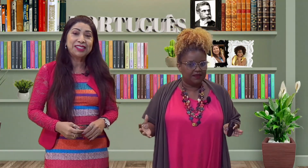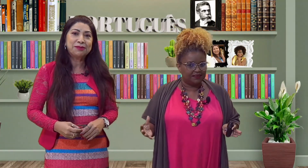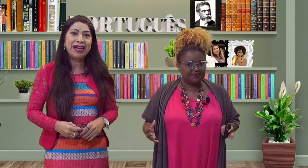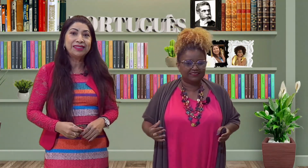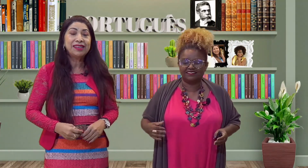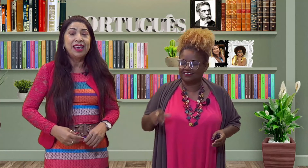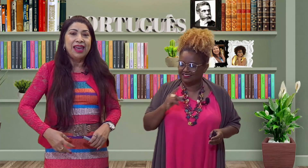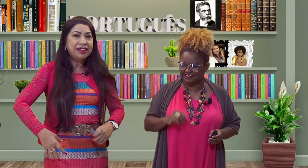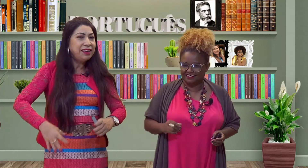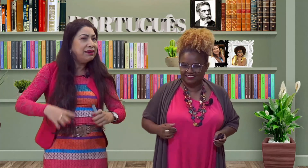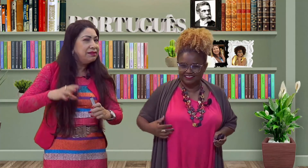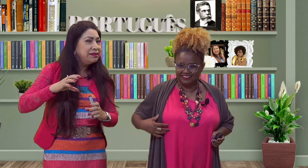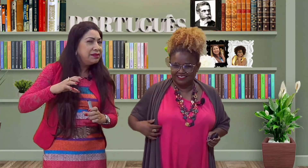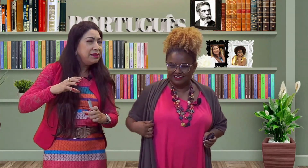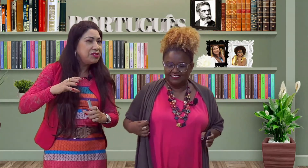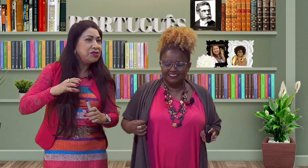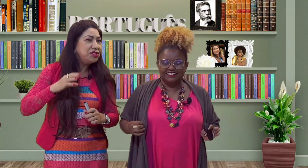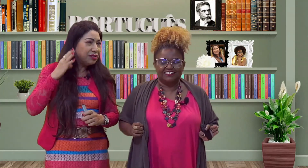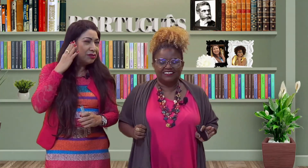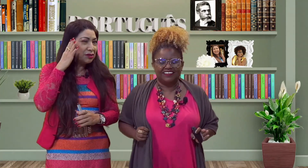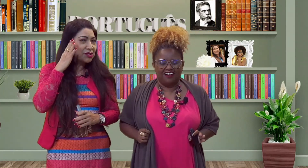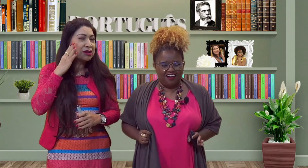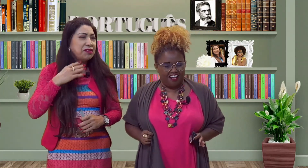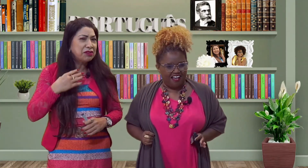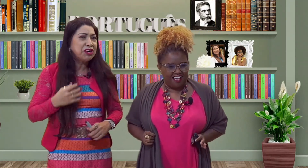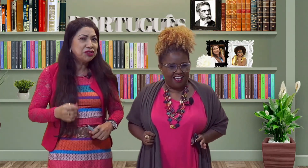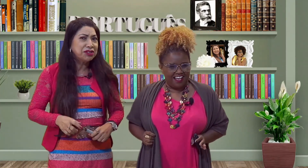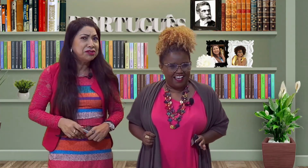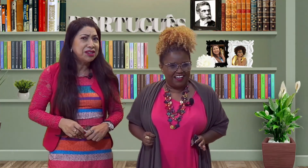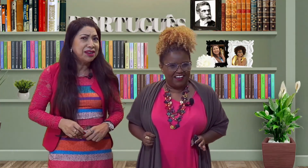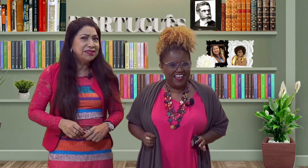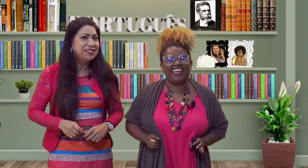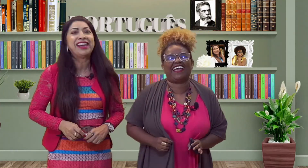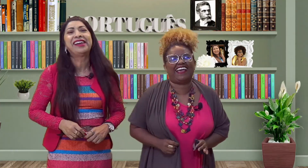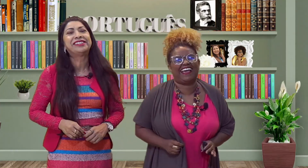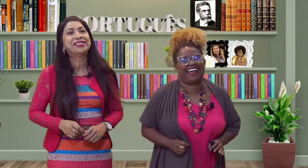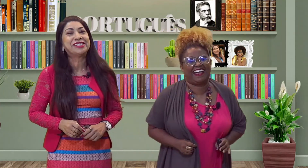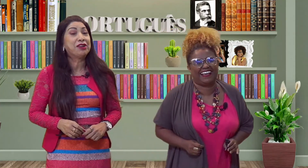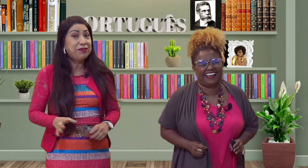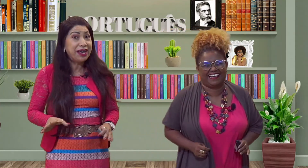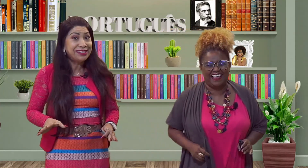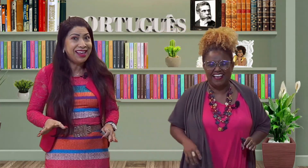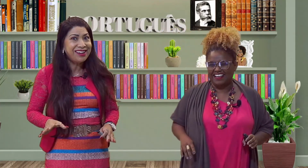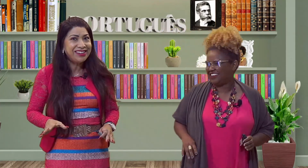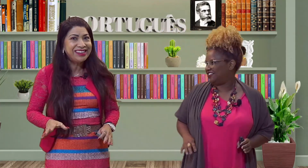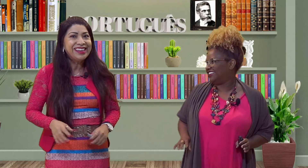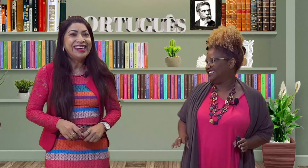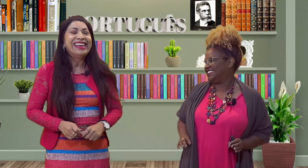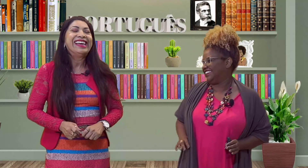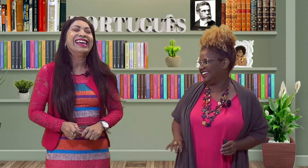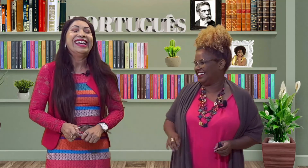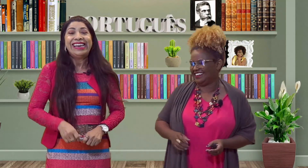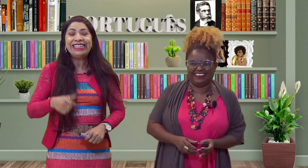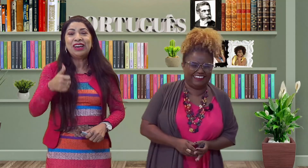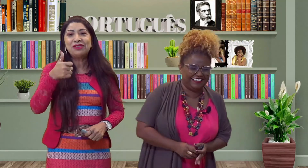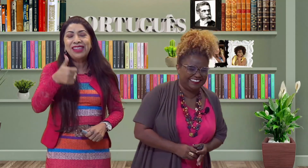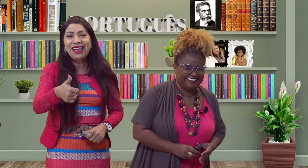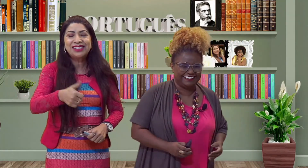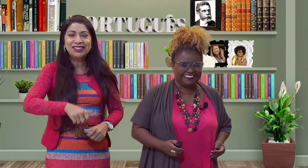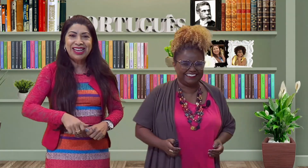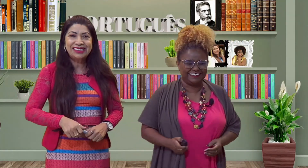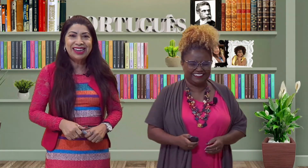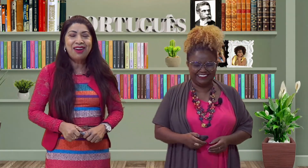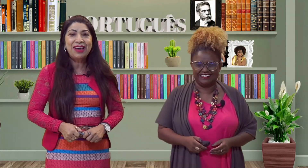expressão. Certo, mas é que eu escondi o rosto, porque eu tava quase chorando já. Gente do céu, eu levei a sério, hein? Olha só.